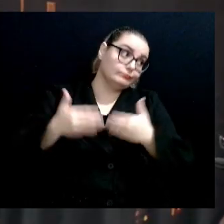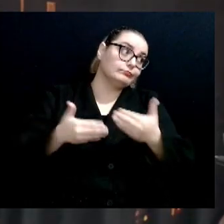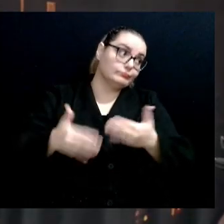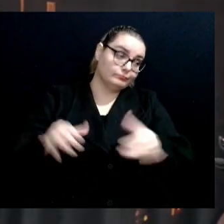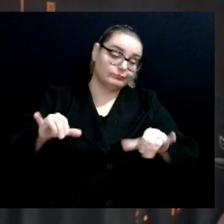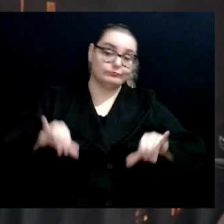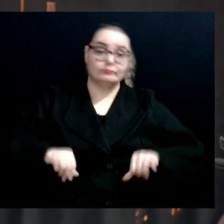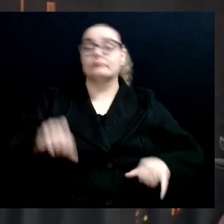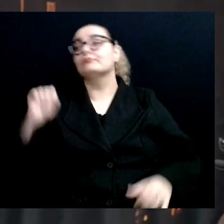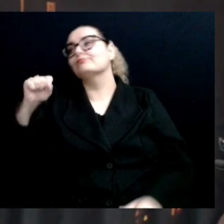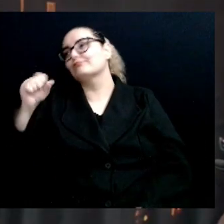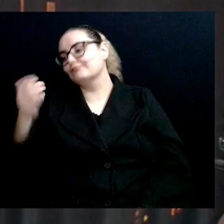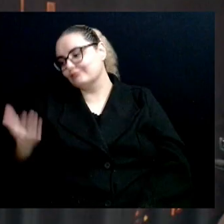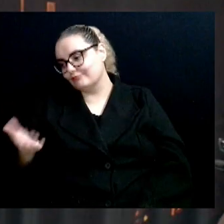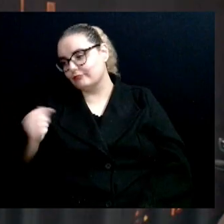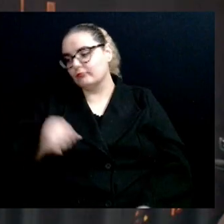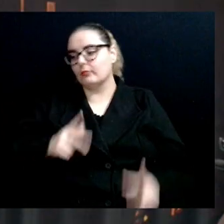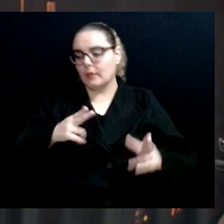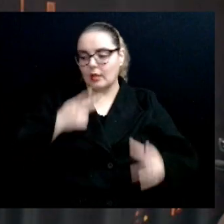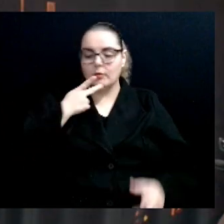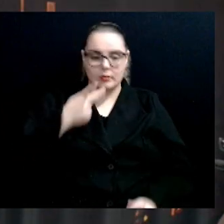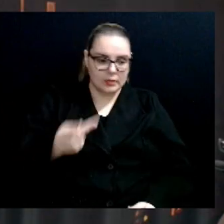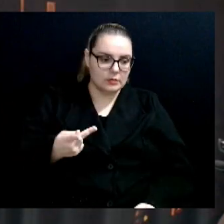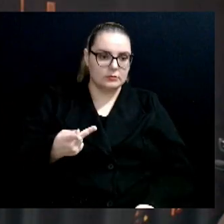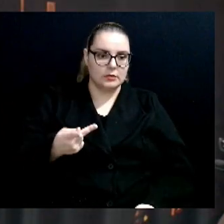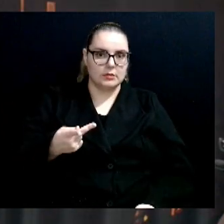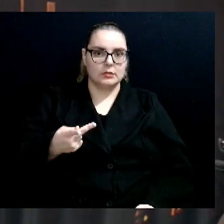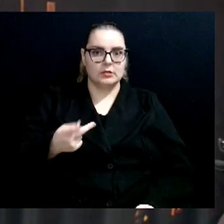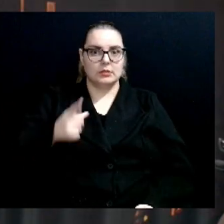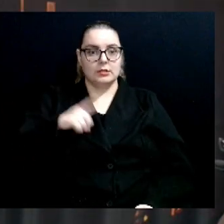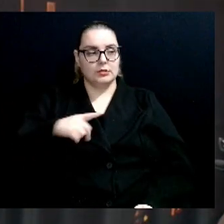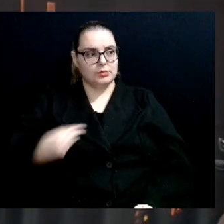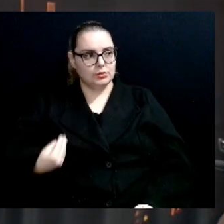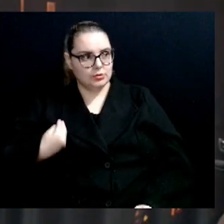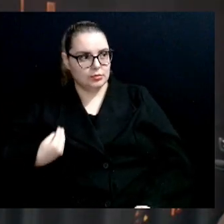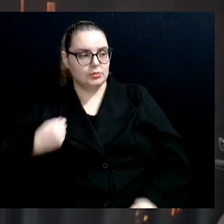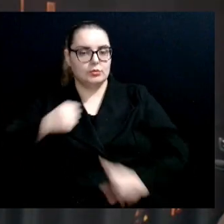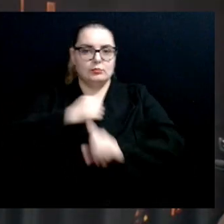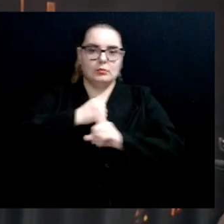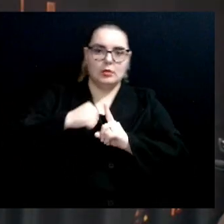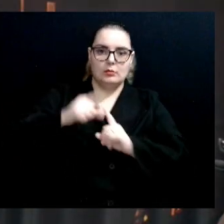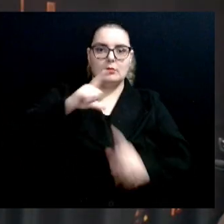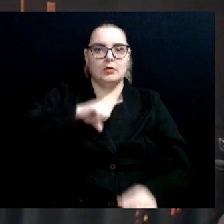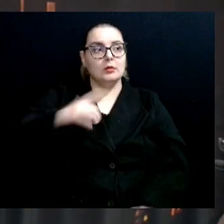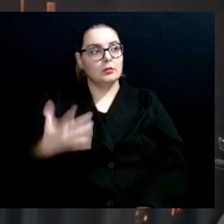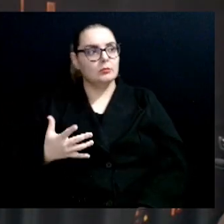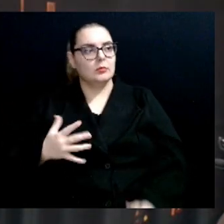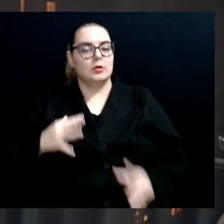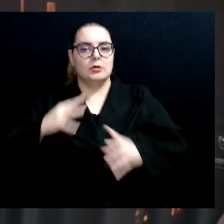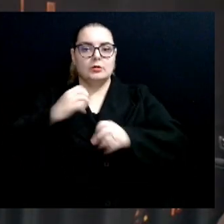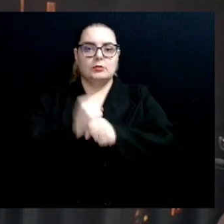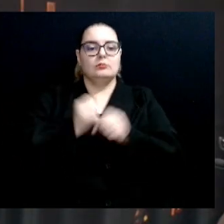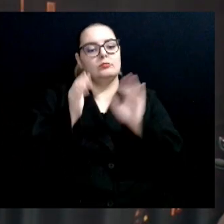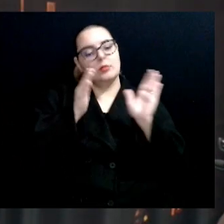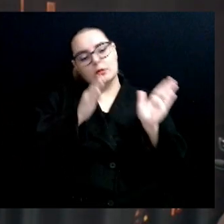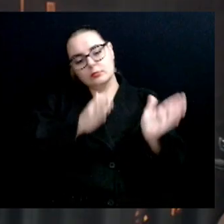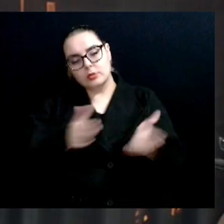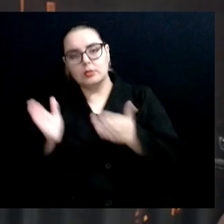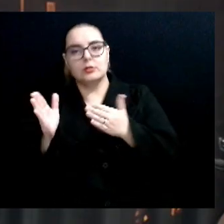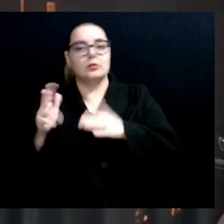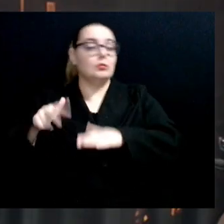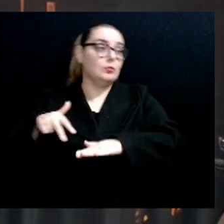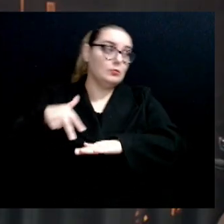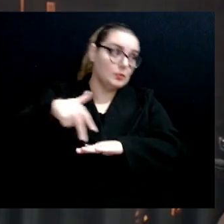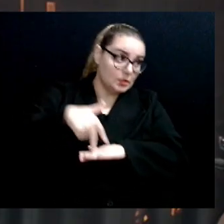Porque assim como a gente falou, ela tinha uma presença na sociedade, toda uma produção, um protagonismo, e que